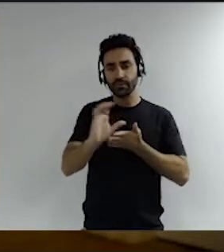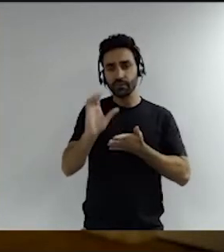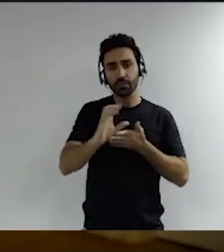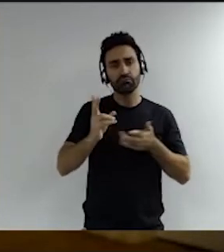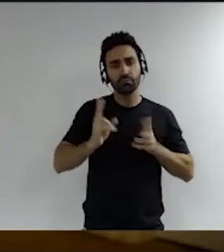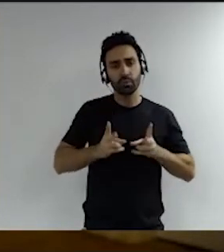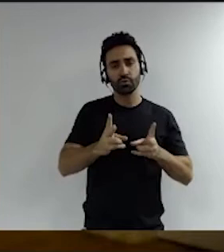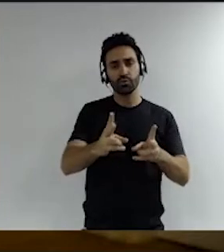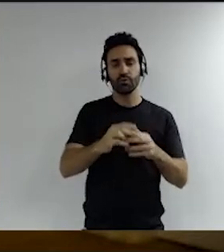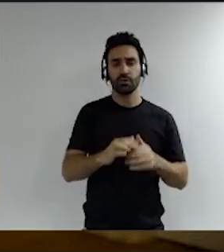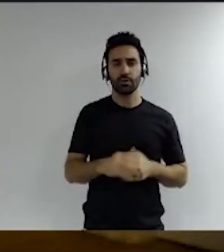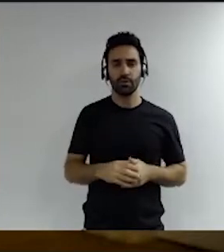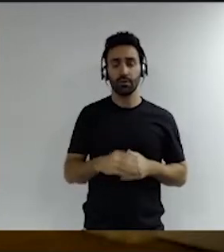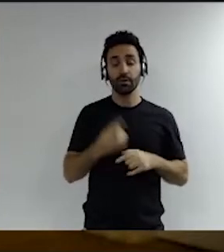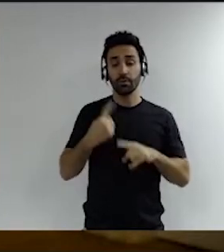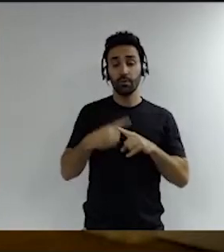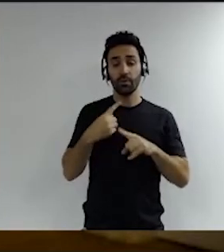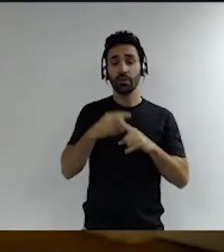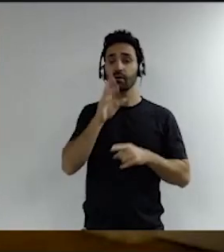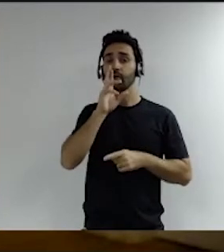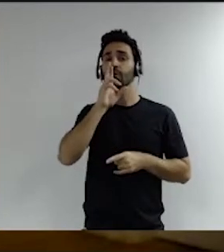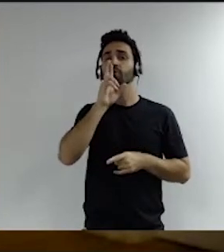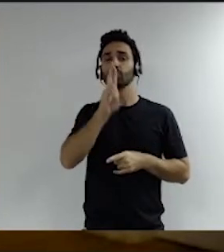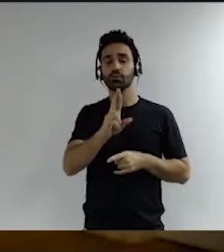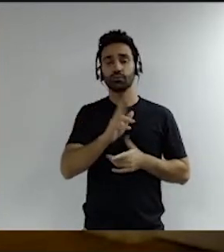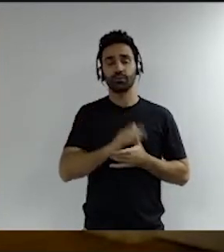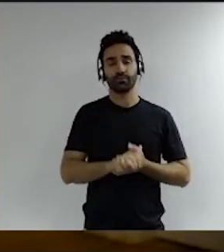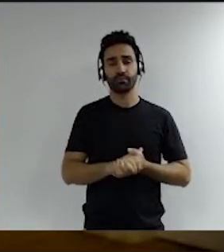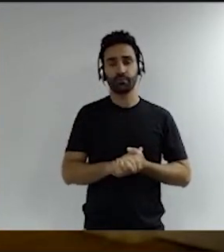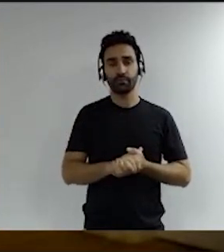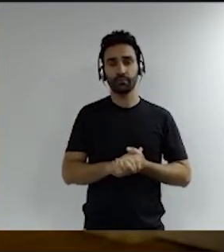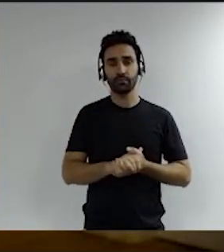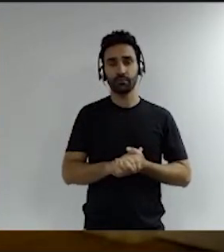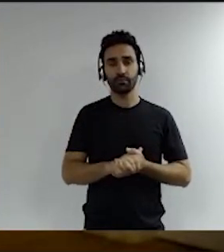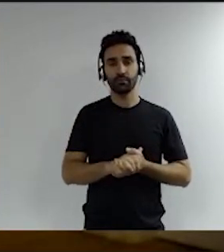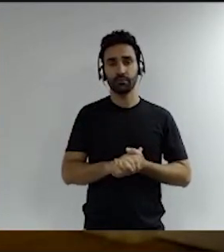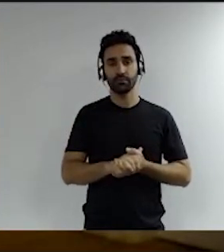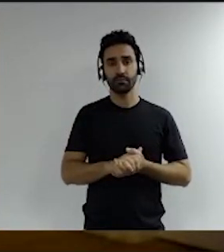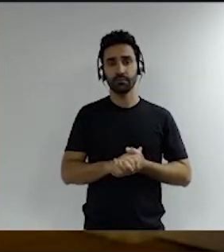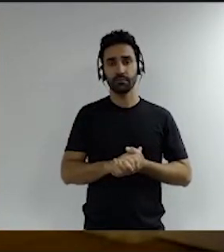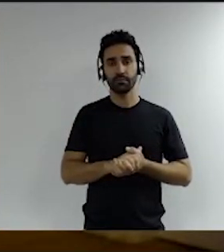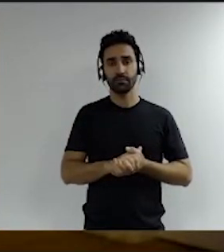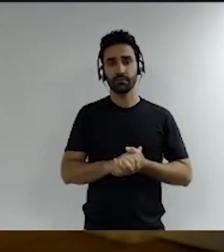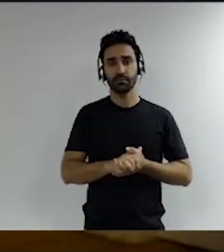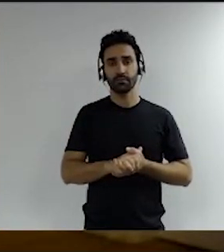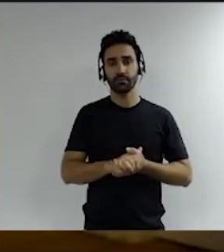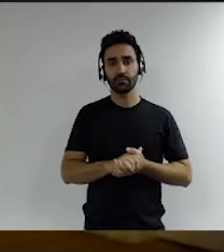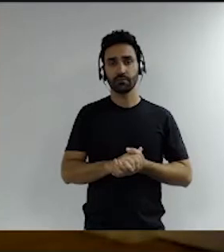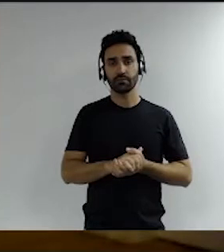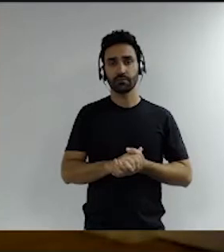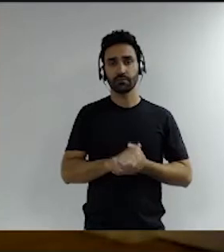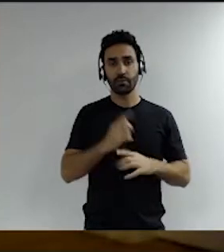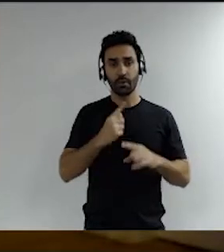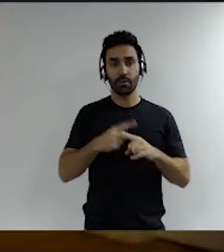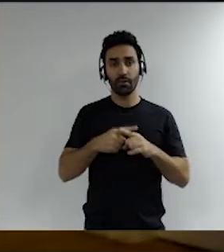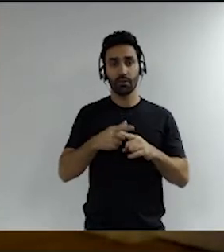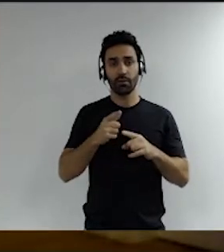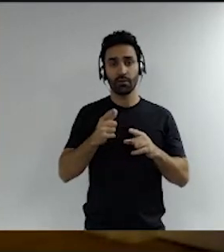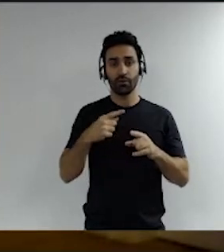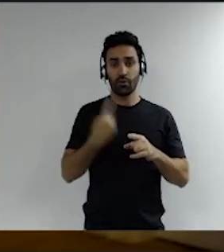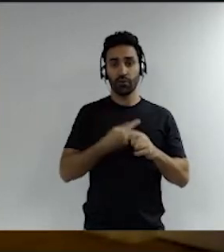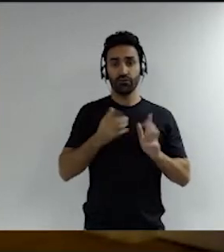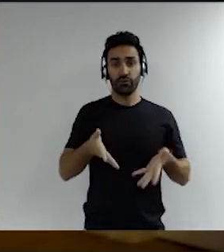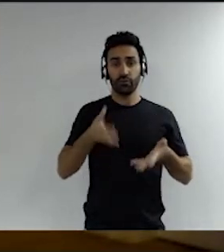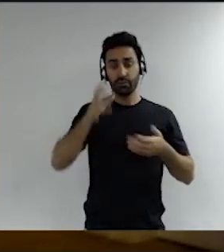continuem, porque resultados colhidos em decorrência do aprendizado neste